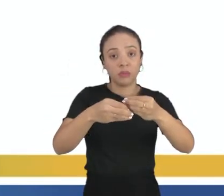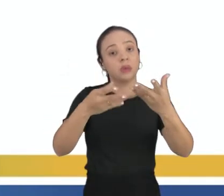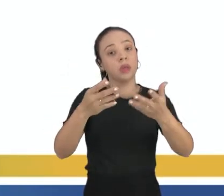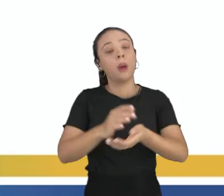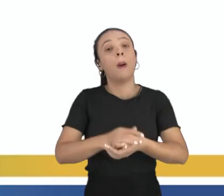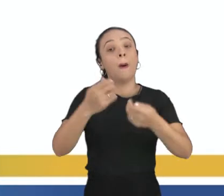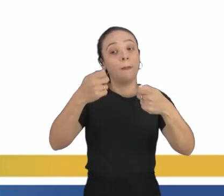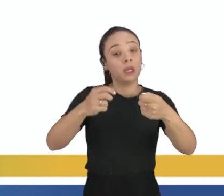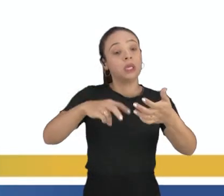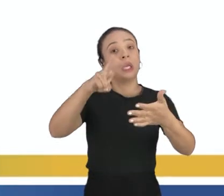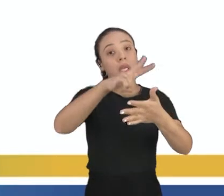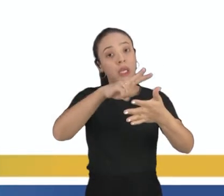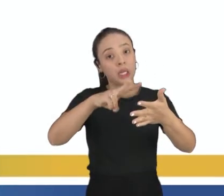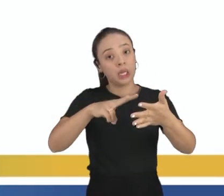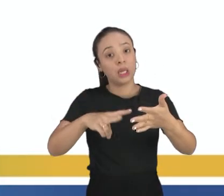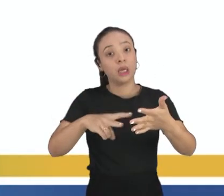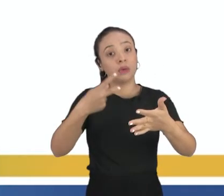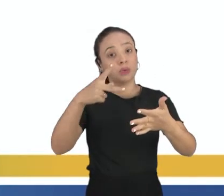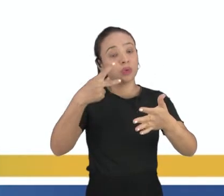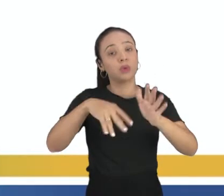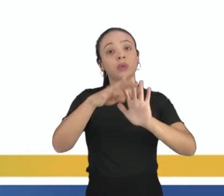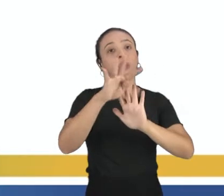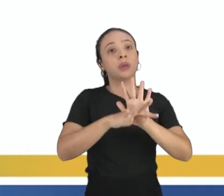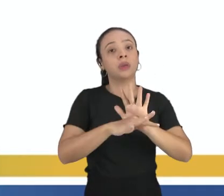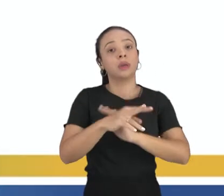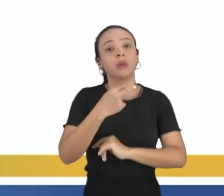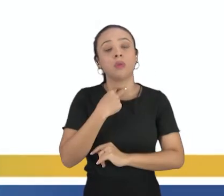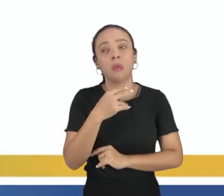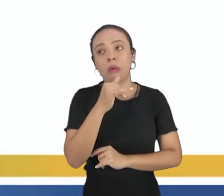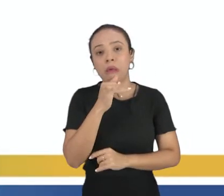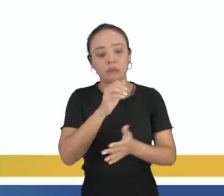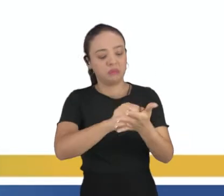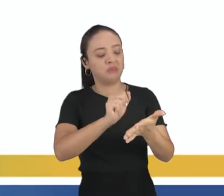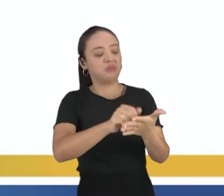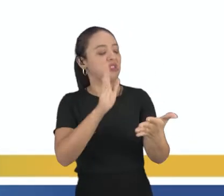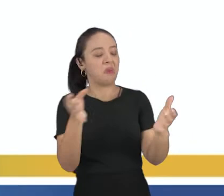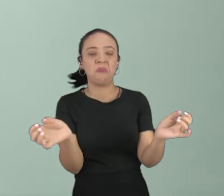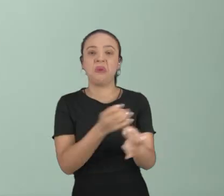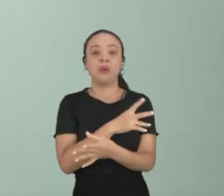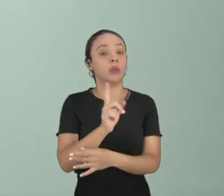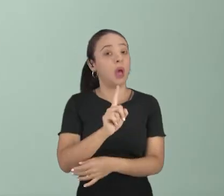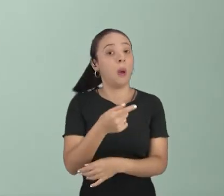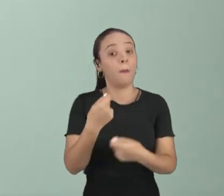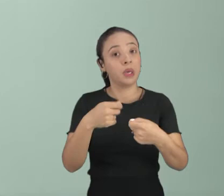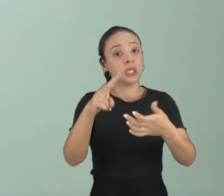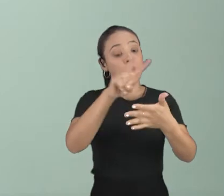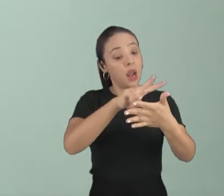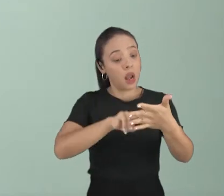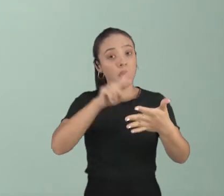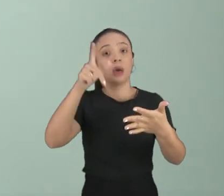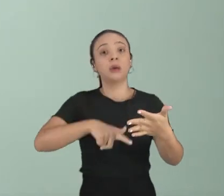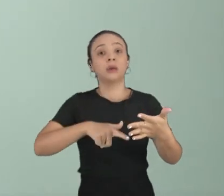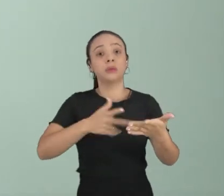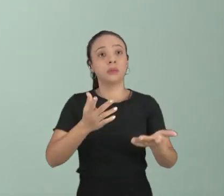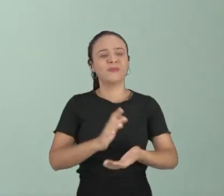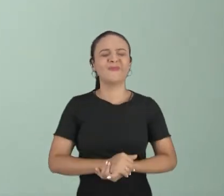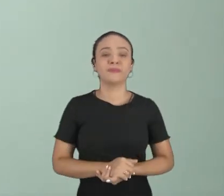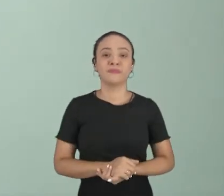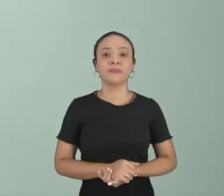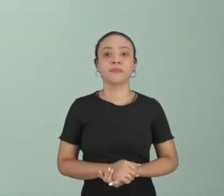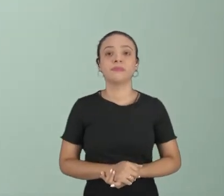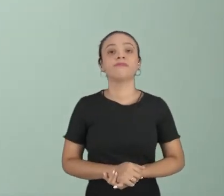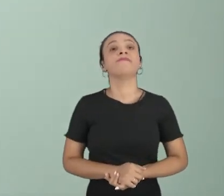vai entender e você vai revisar seu texto. Não adianta você escrever, tá pronto, você precisa revisar. Galera, isso é